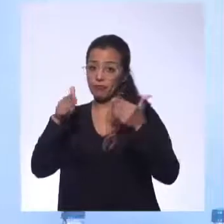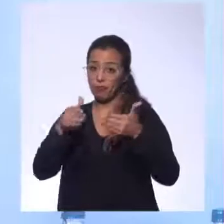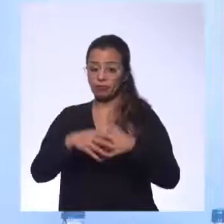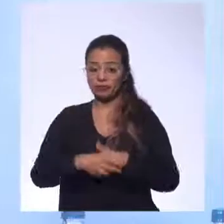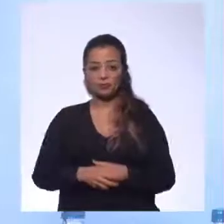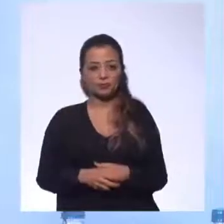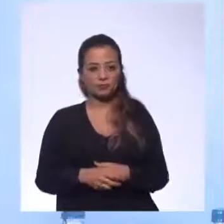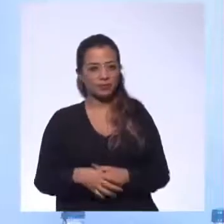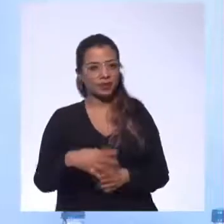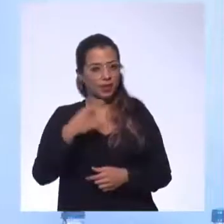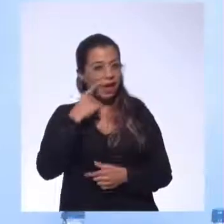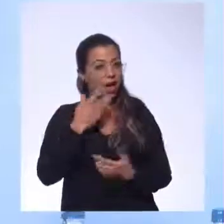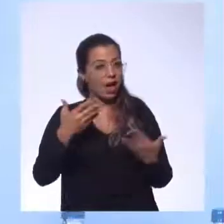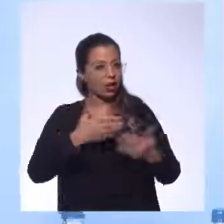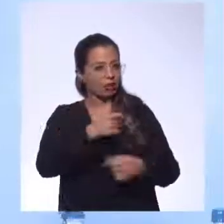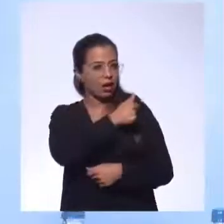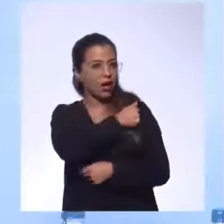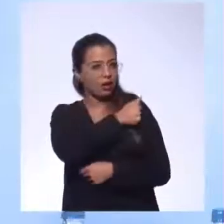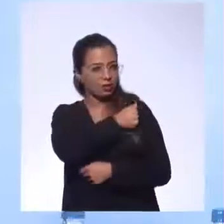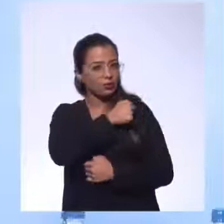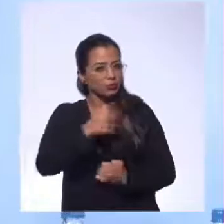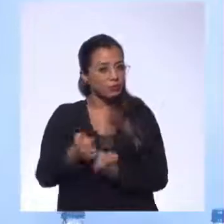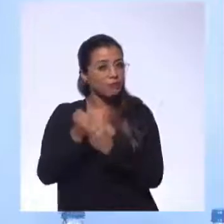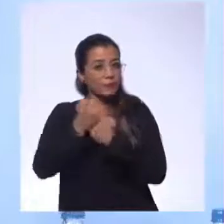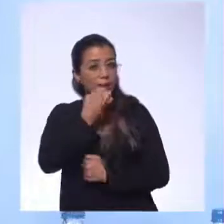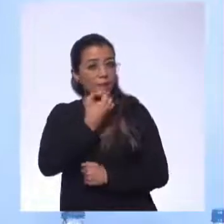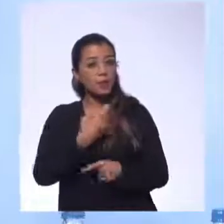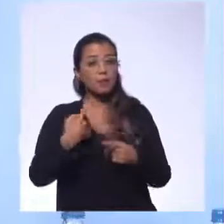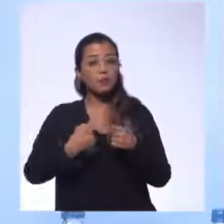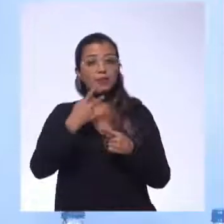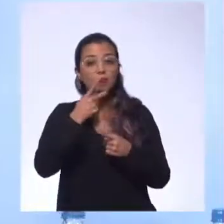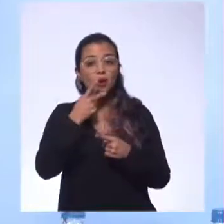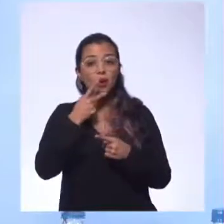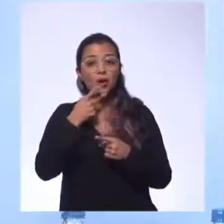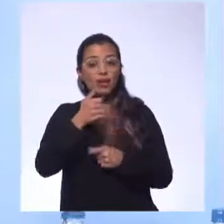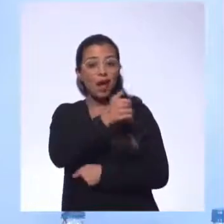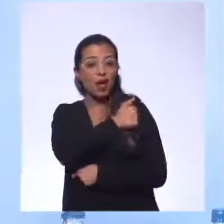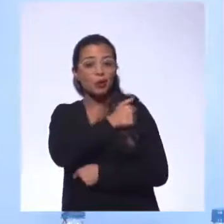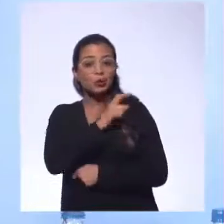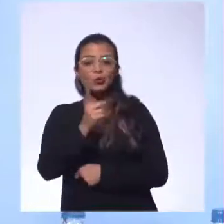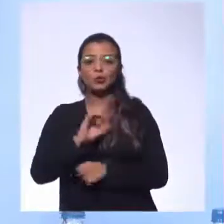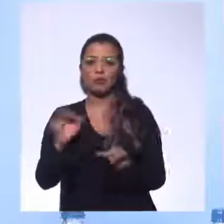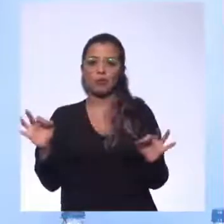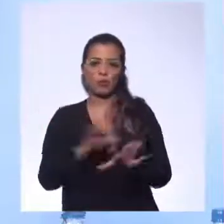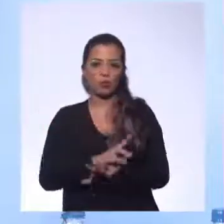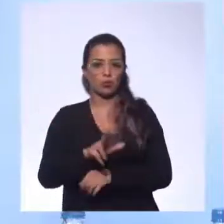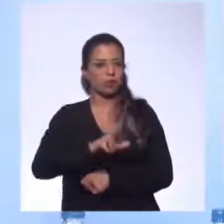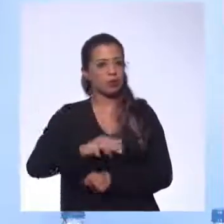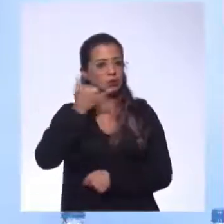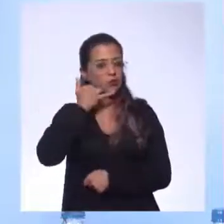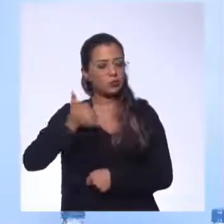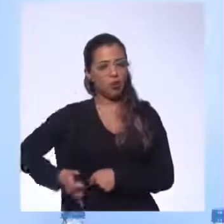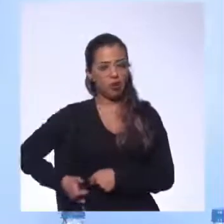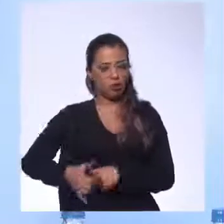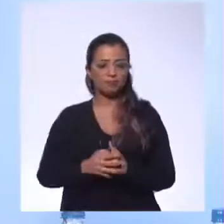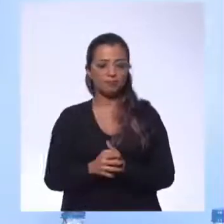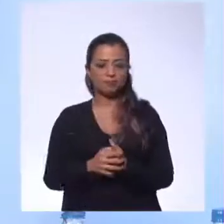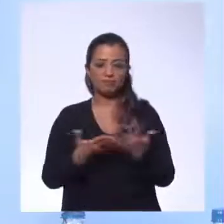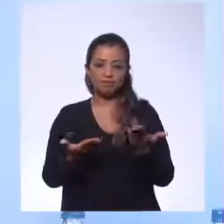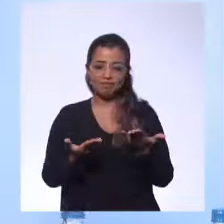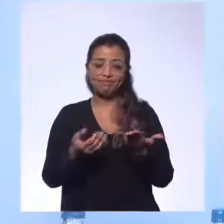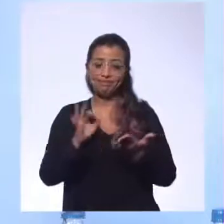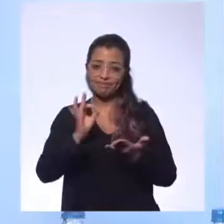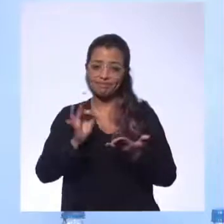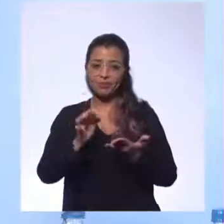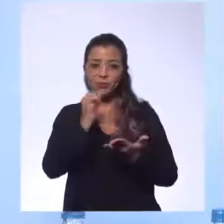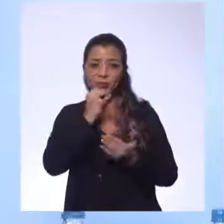aquele aluno que ficou no meio do caminho defendeu muito bem, porque ele falou assim que os alunos não estão preparados para usar. Né? Então, é aquela coisa do